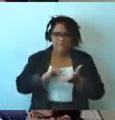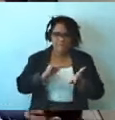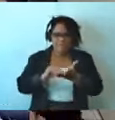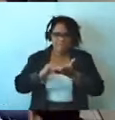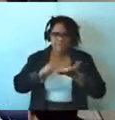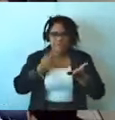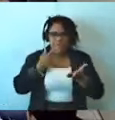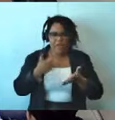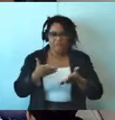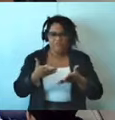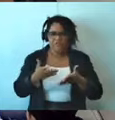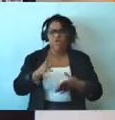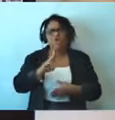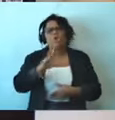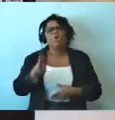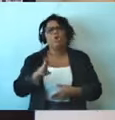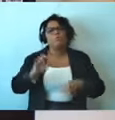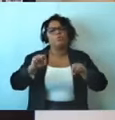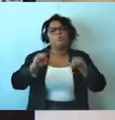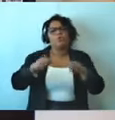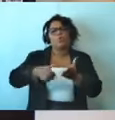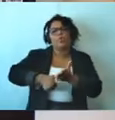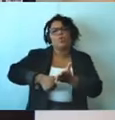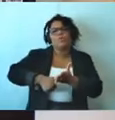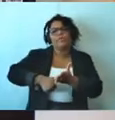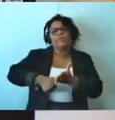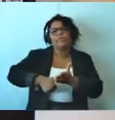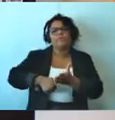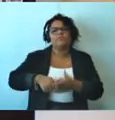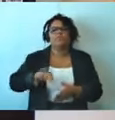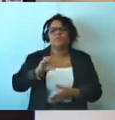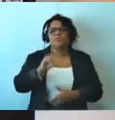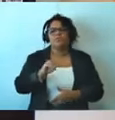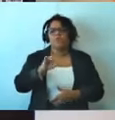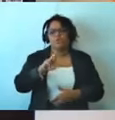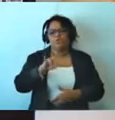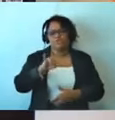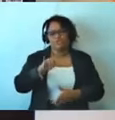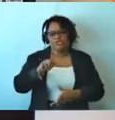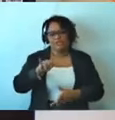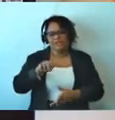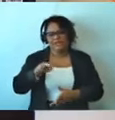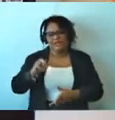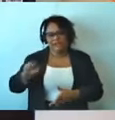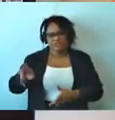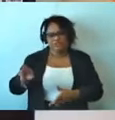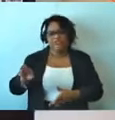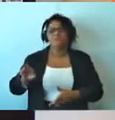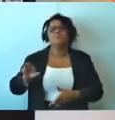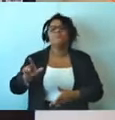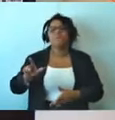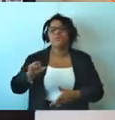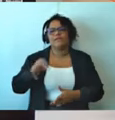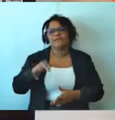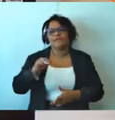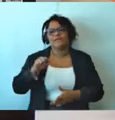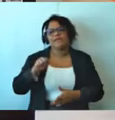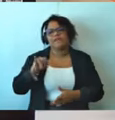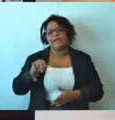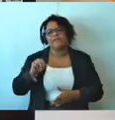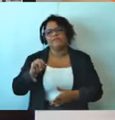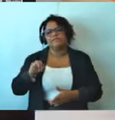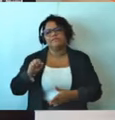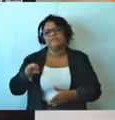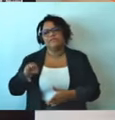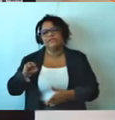motoclube, qual que é o nome do motoclube? É o Original Niners. Original Niners. Isso. Quer sentar conosco à